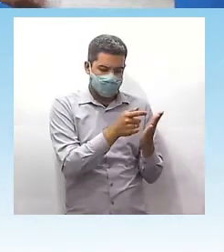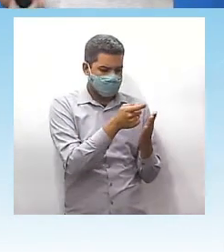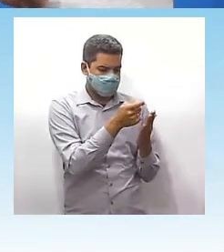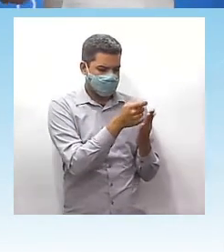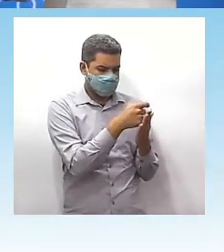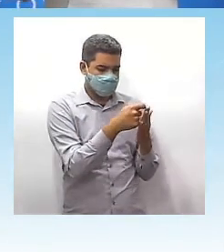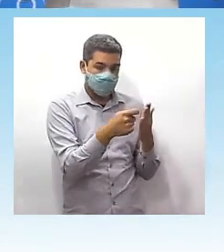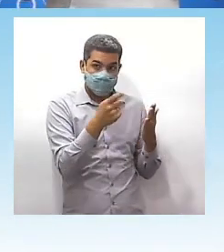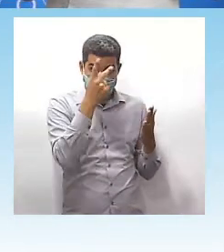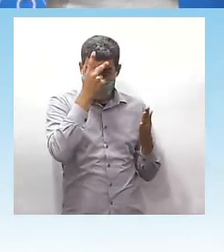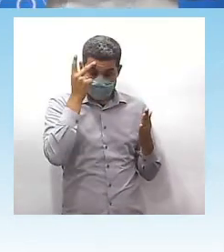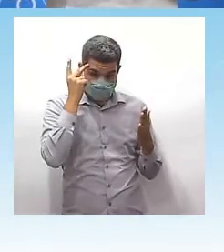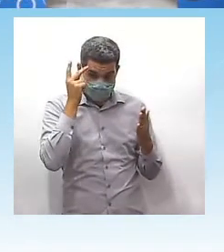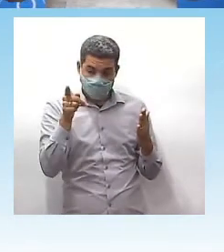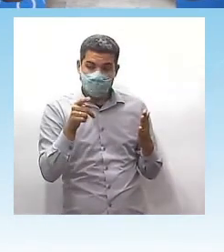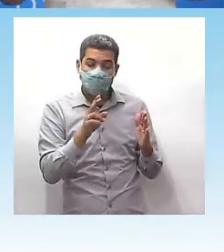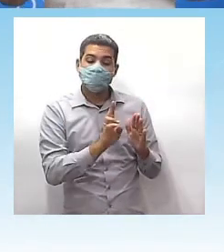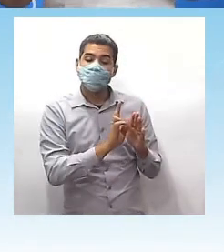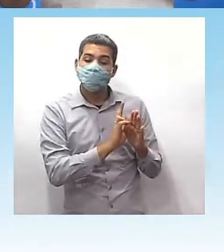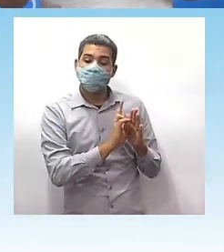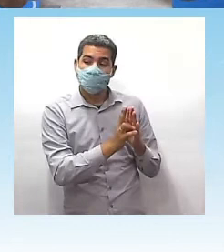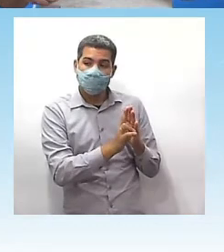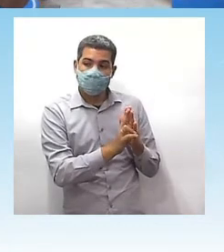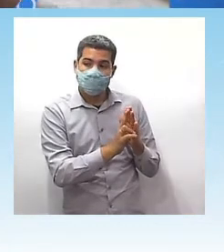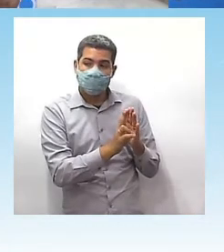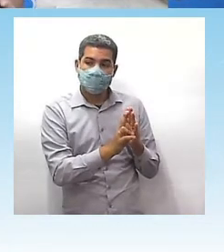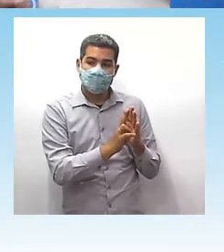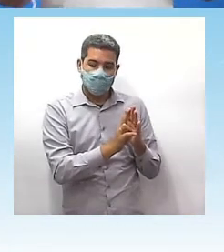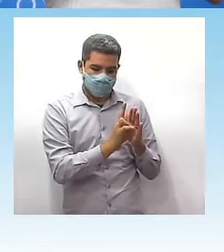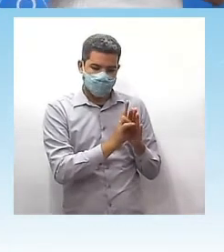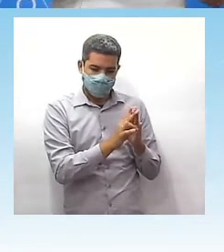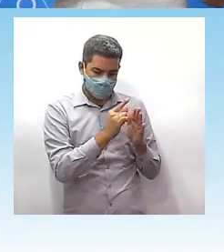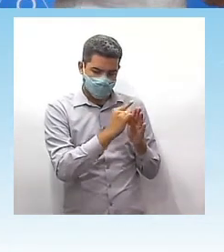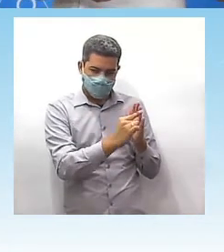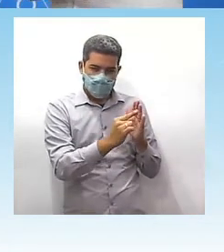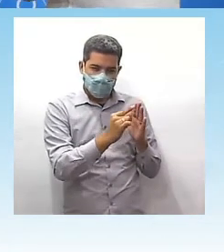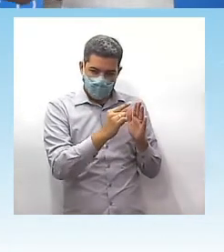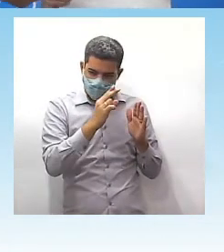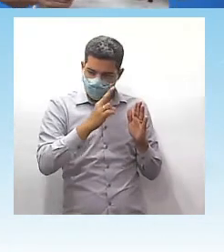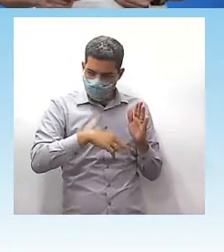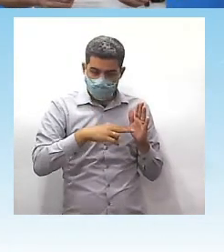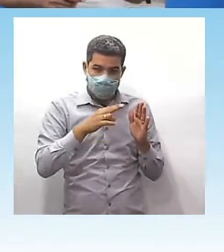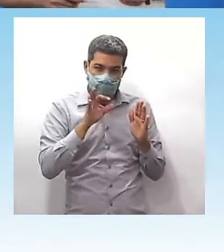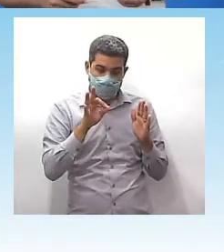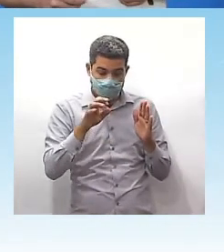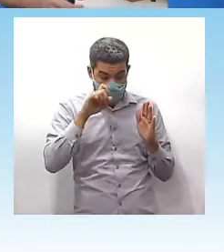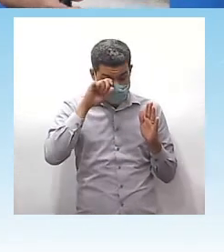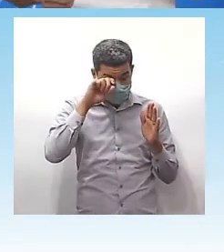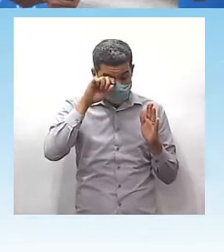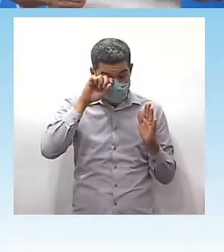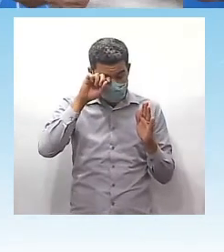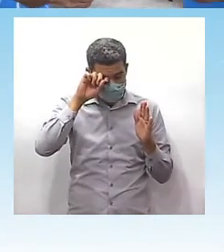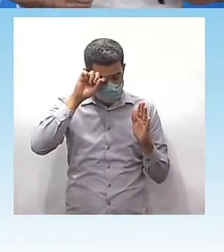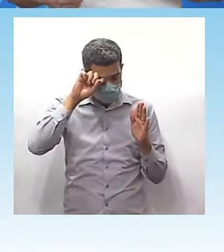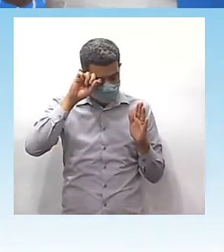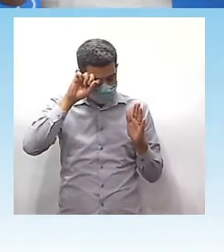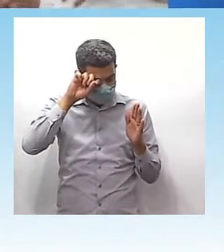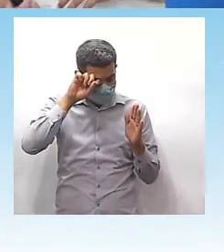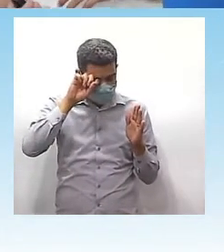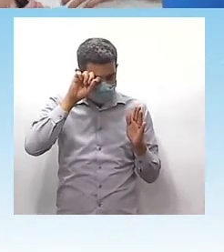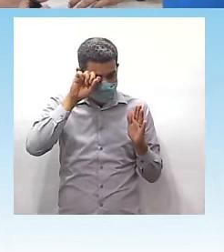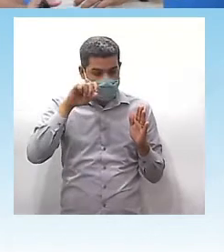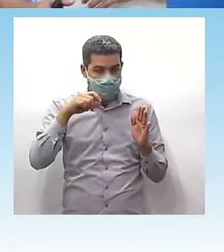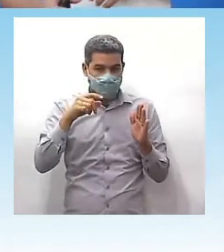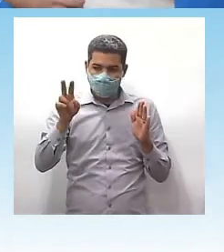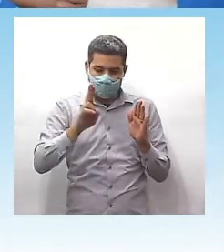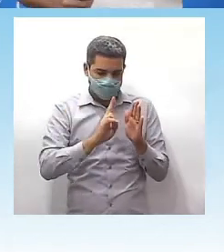cada pessoa vai estar escrevendo o seu nome legível numa ata numericamente. Eu vou sortear um